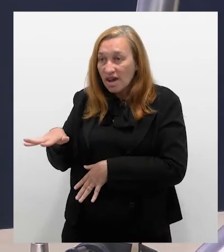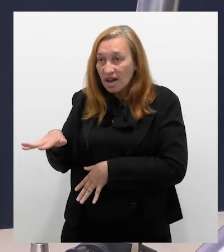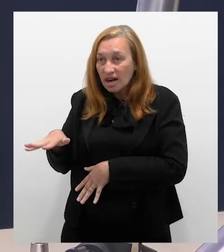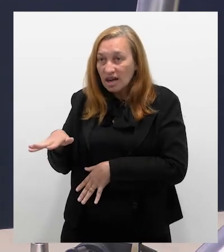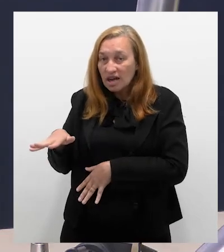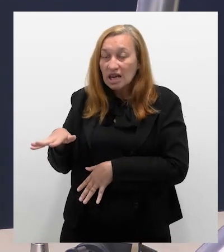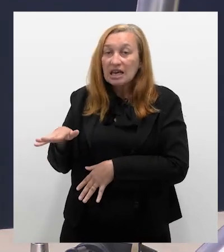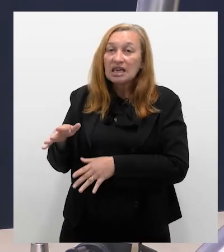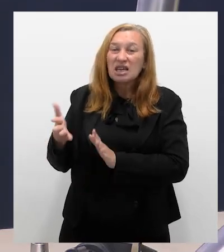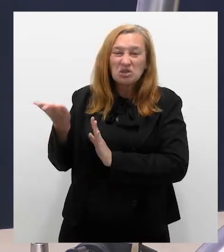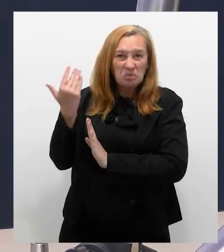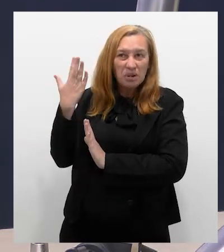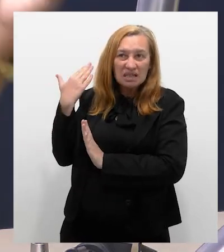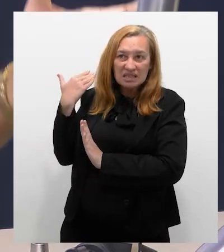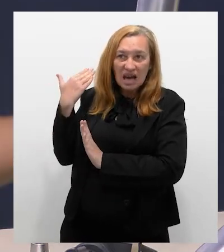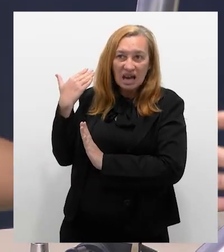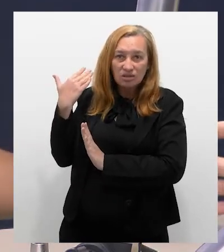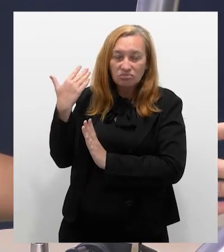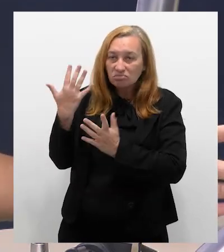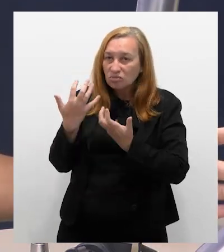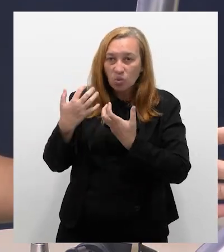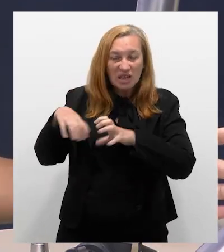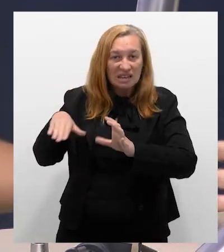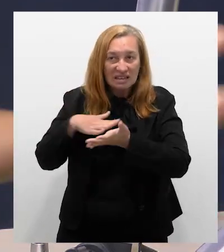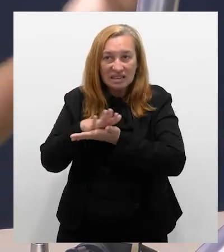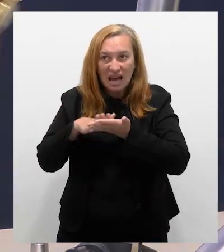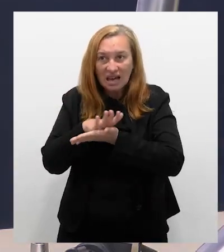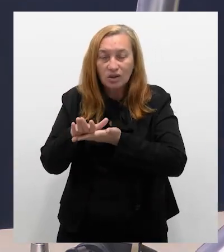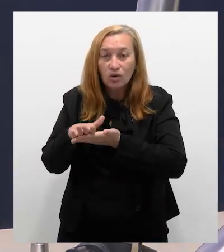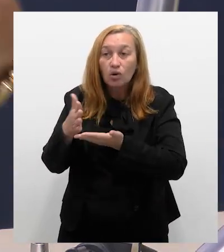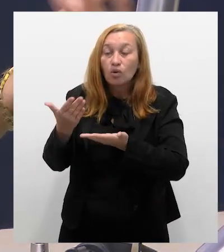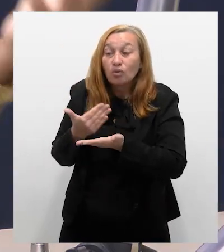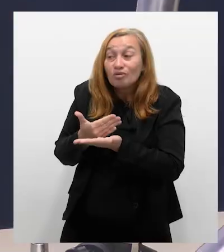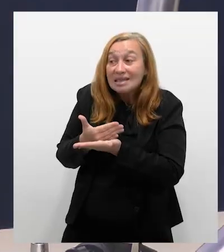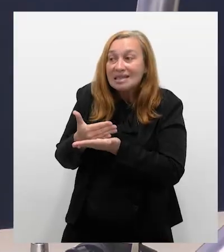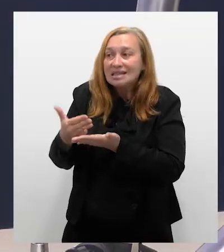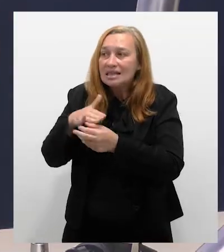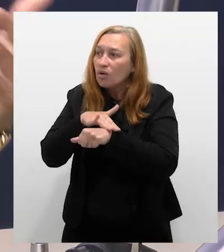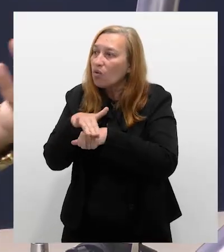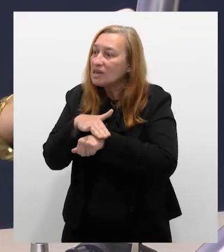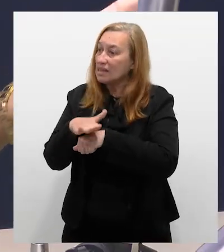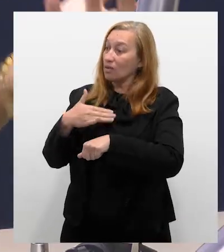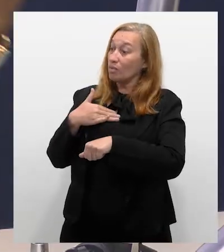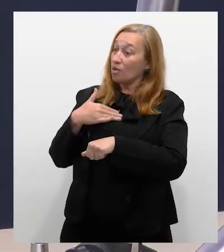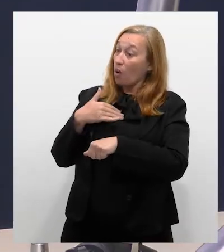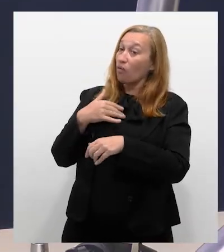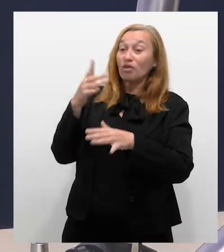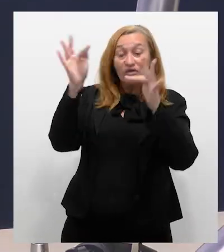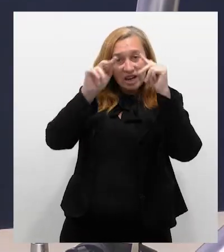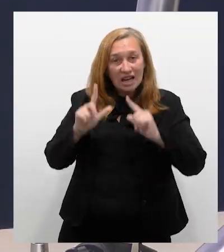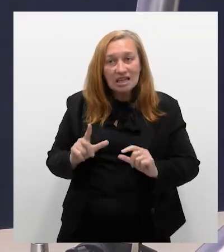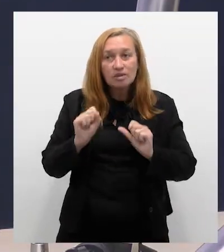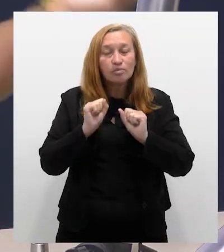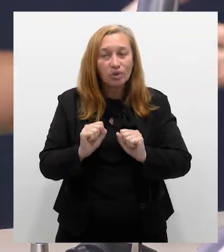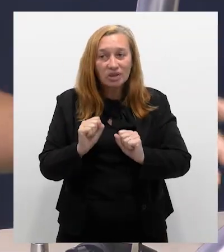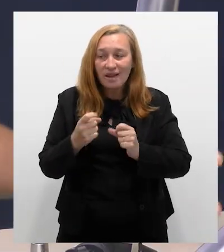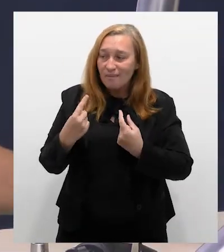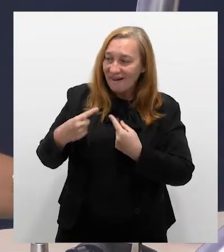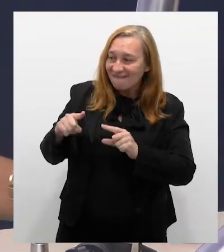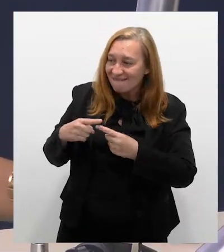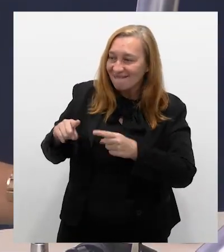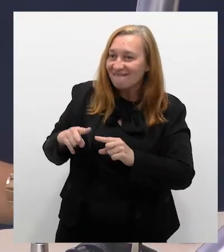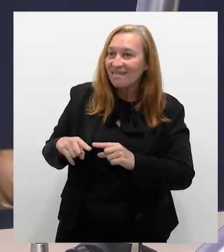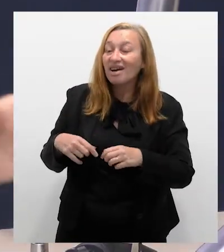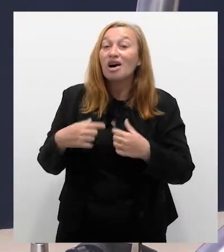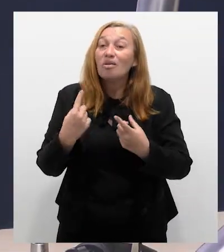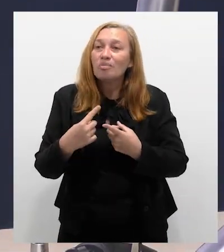estavam com a mente aberta para essa área, quando eles começam a conversar comigo, eu fico feliz de poder estar provocando